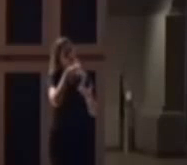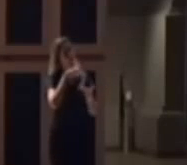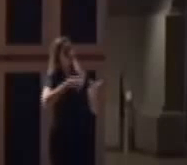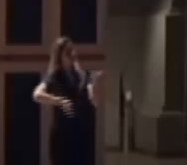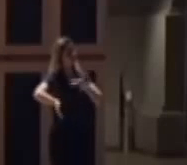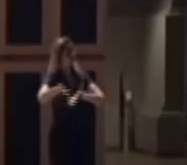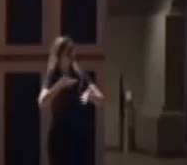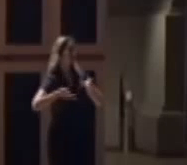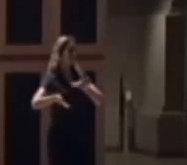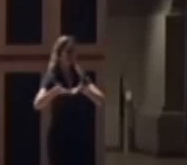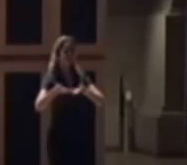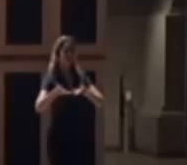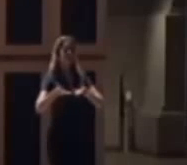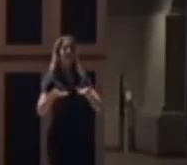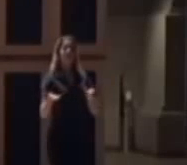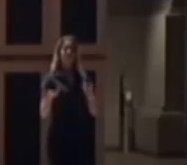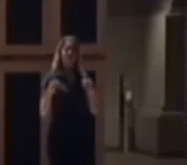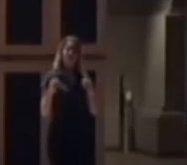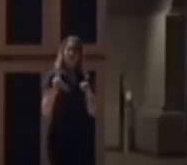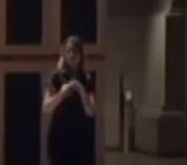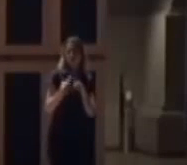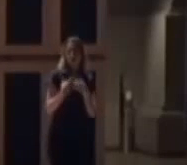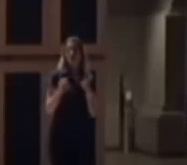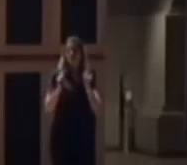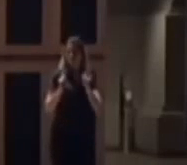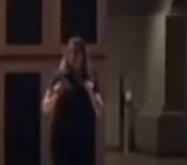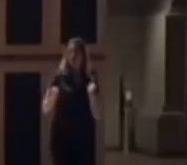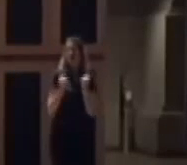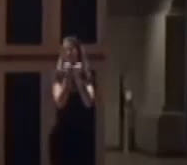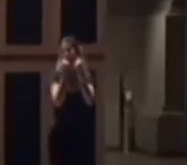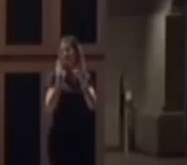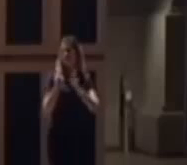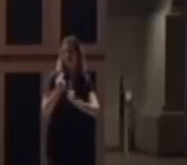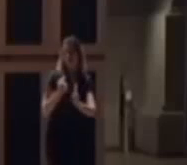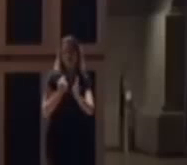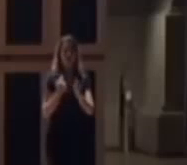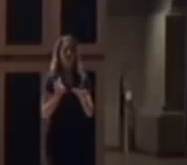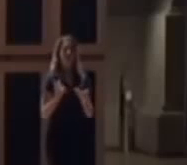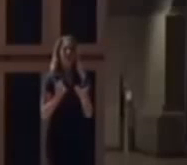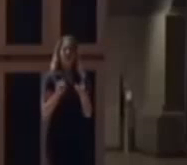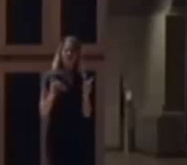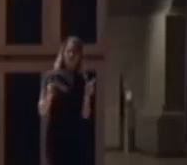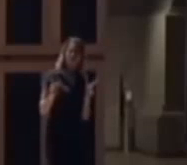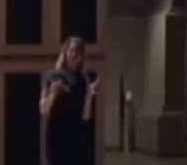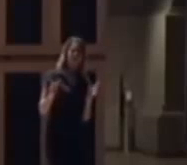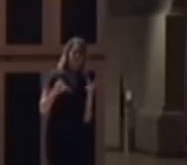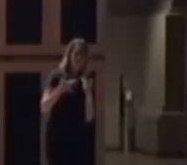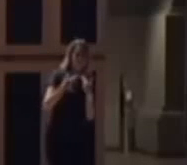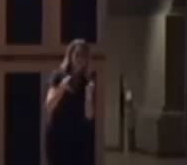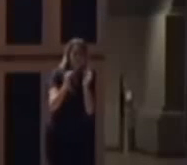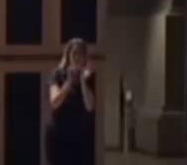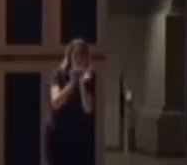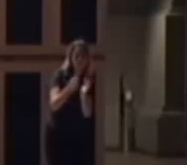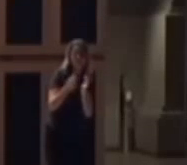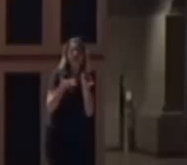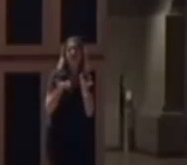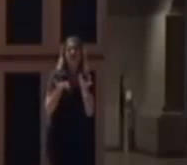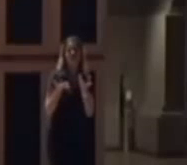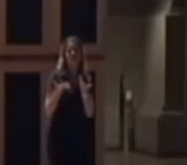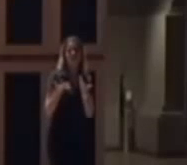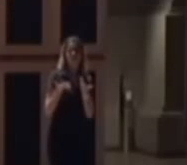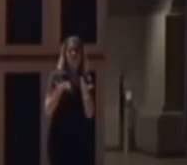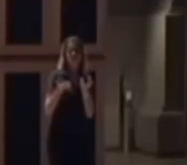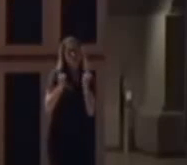são temas que todos enfrentam, e, como eu disse, assim, eu acho que são pequenas ações, como as que a gente, algumas